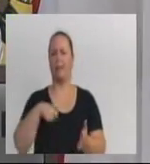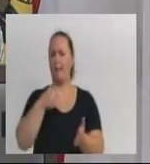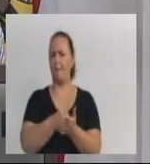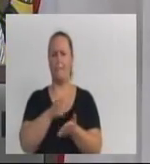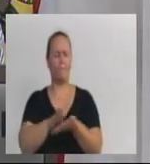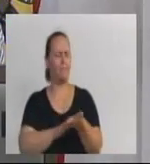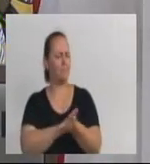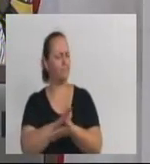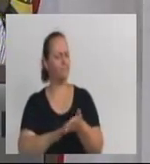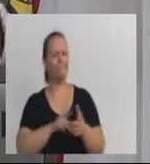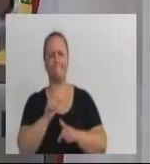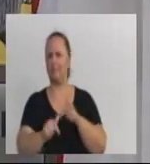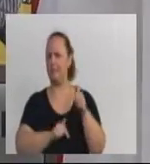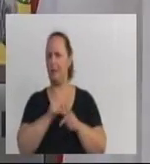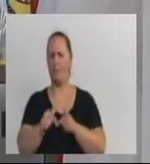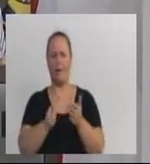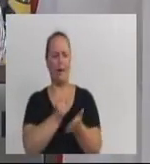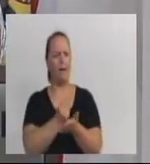dos trabalhadores.